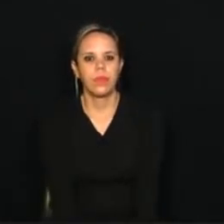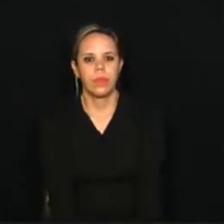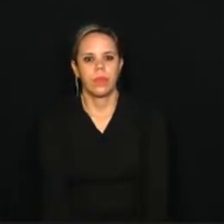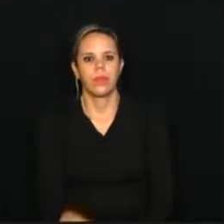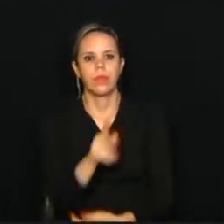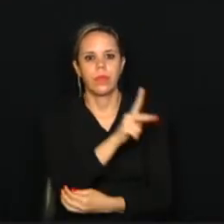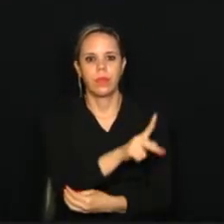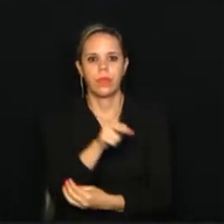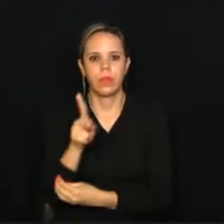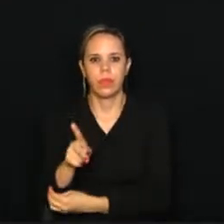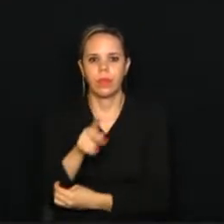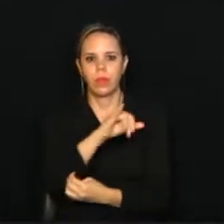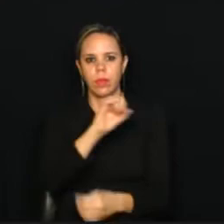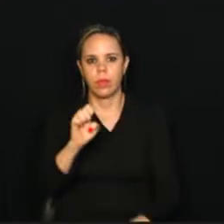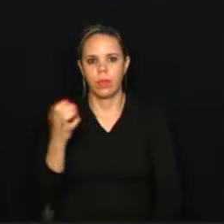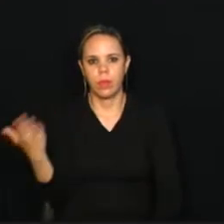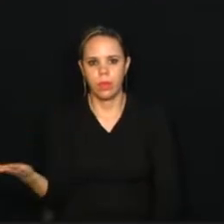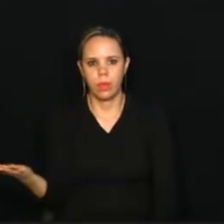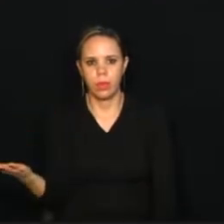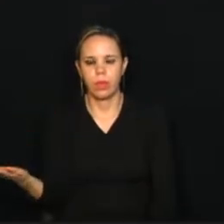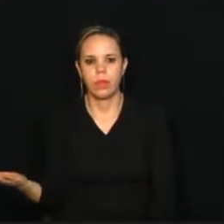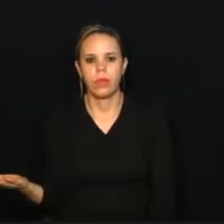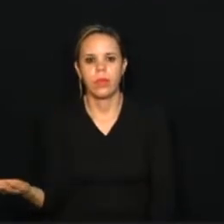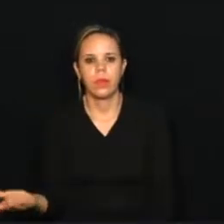professor José Tadeu Jorge, para que ele